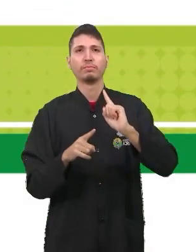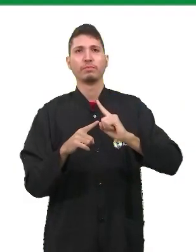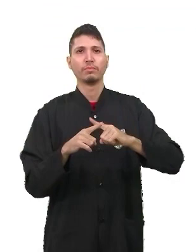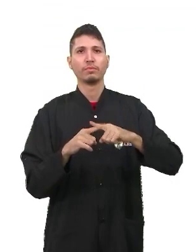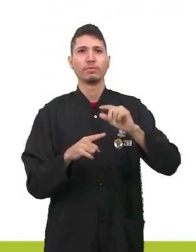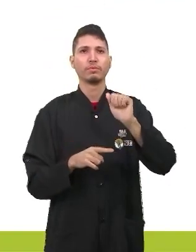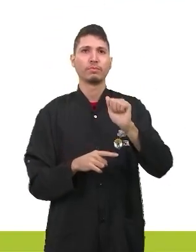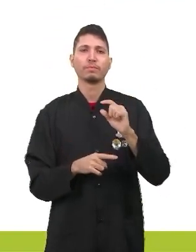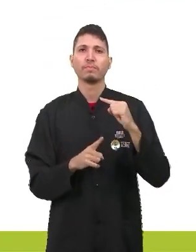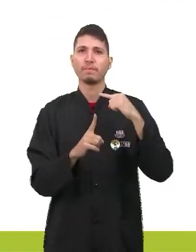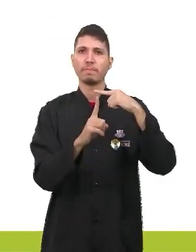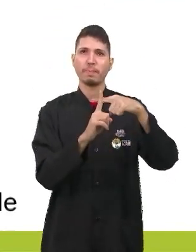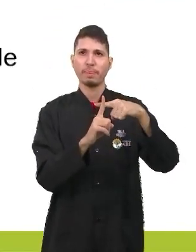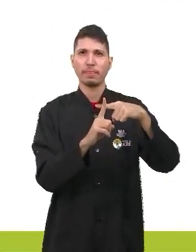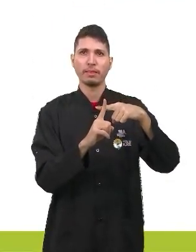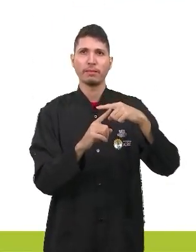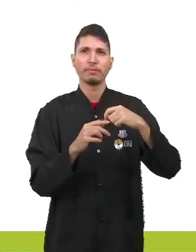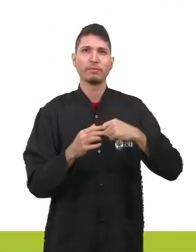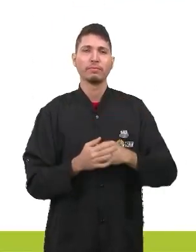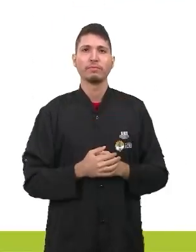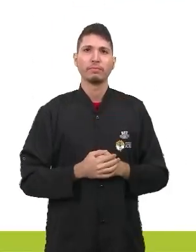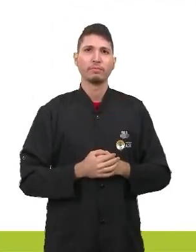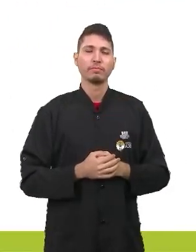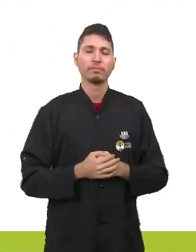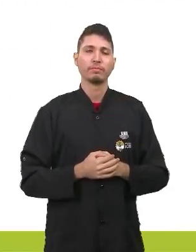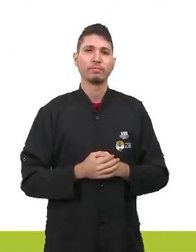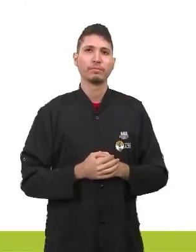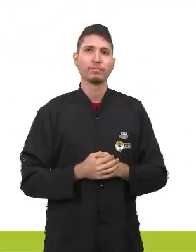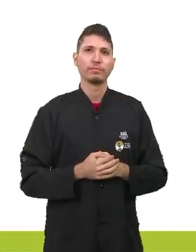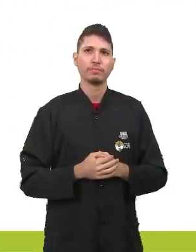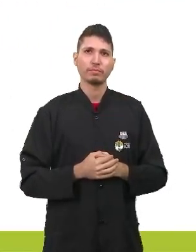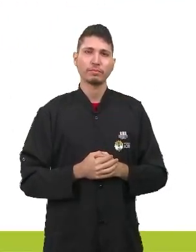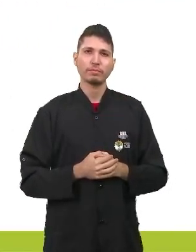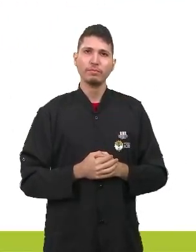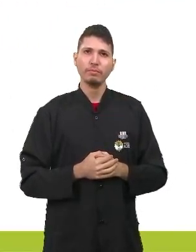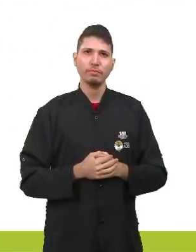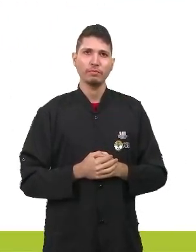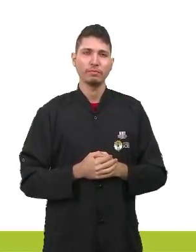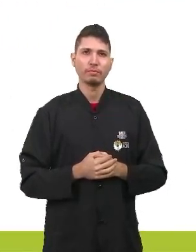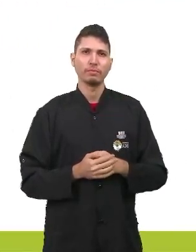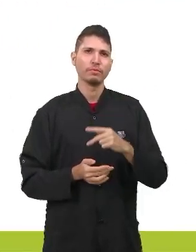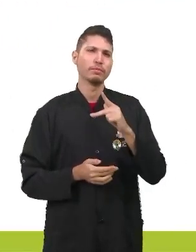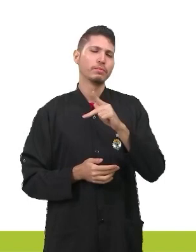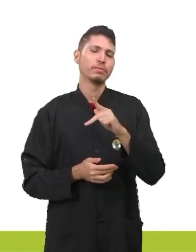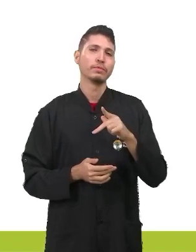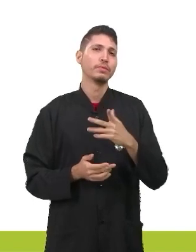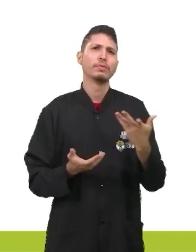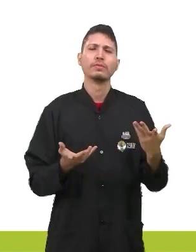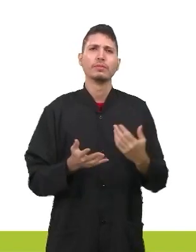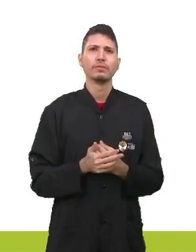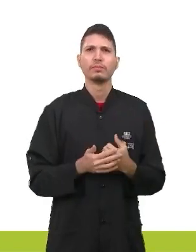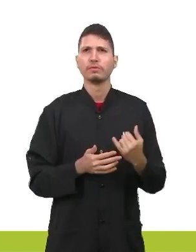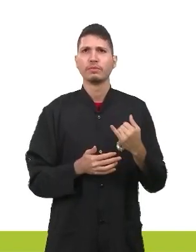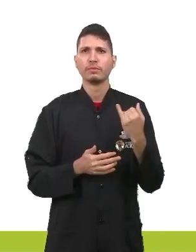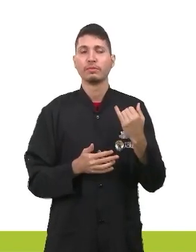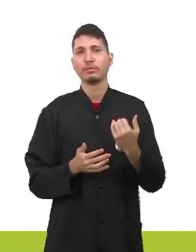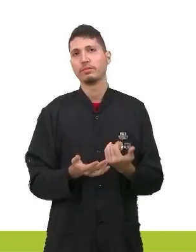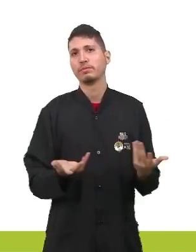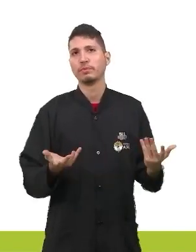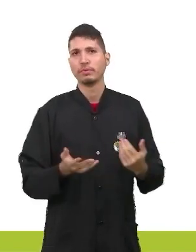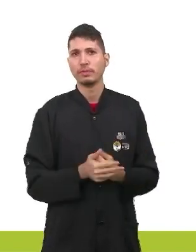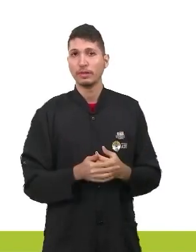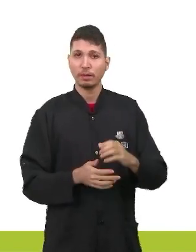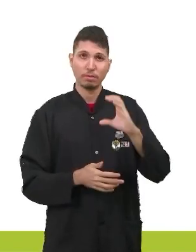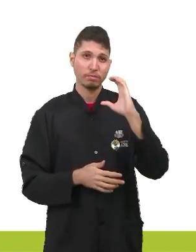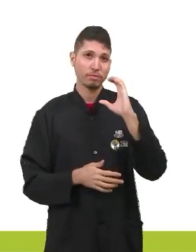sorriso colgate, e a gente tem essa definição bem clara aí. Professor, o que é importante, como eu falei agora há pouco? A gente já identificou o termo independente